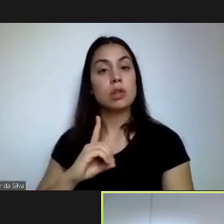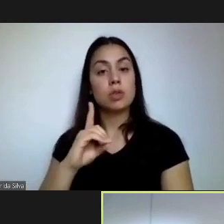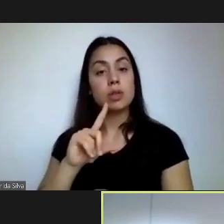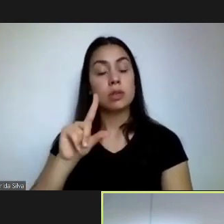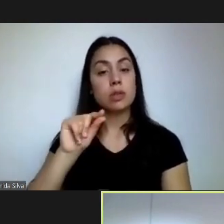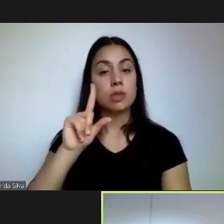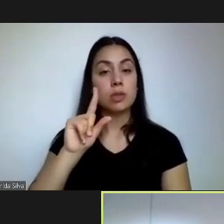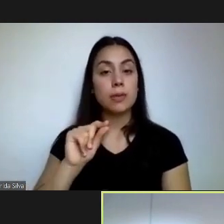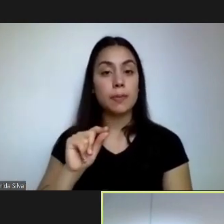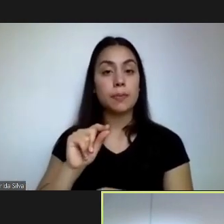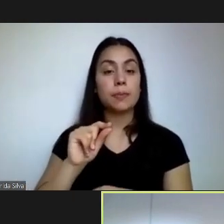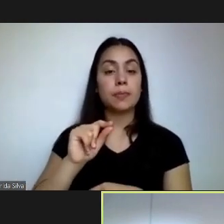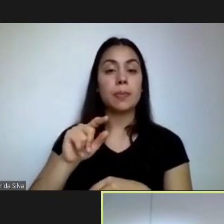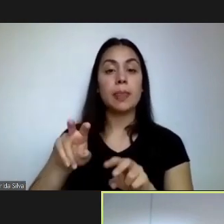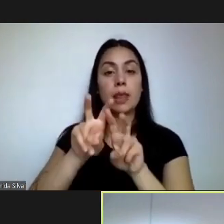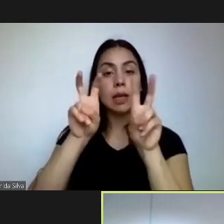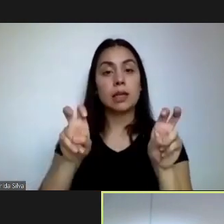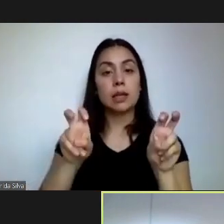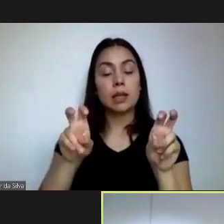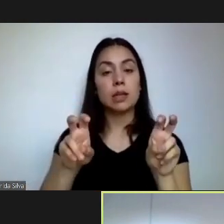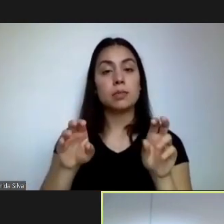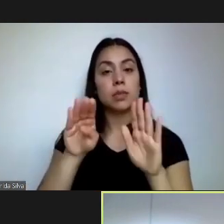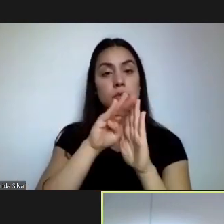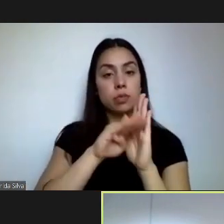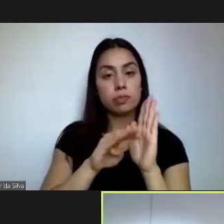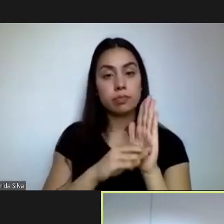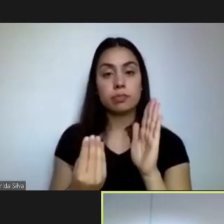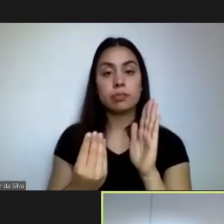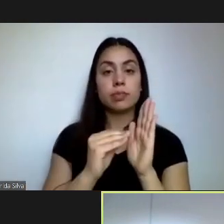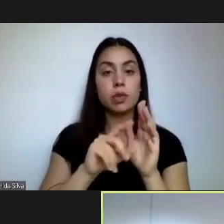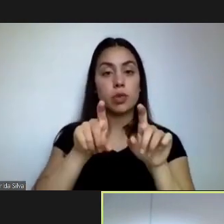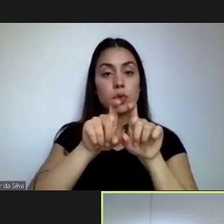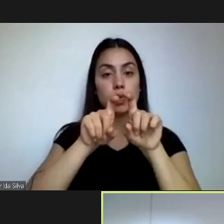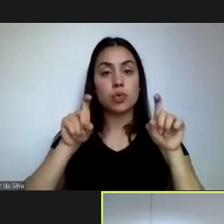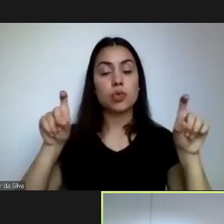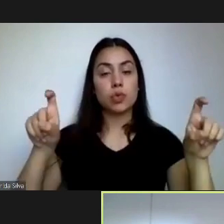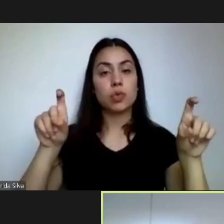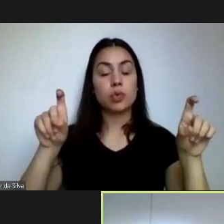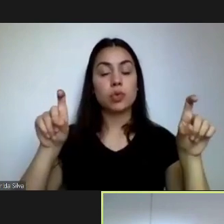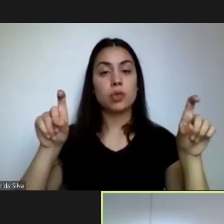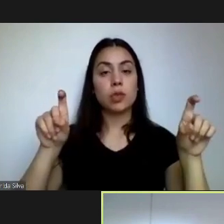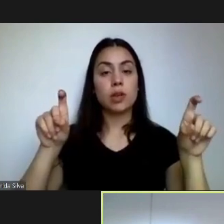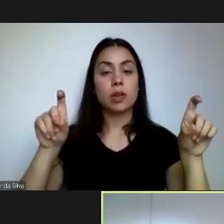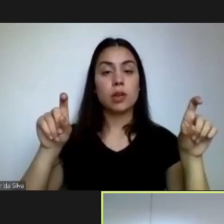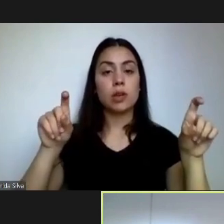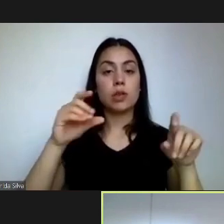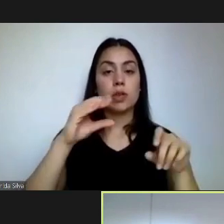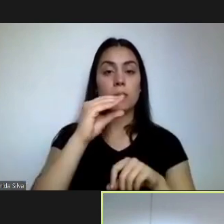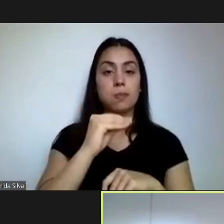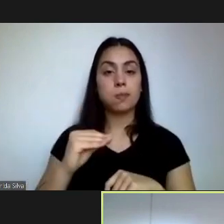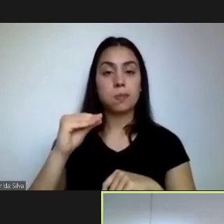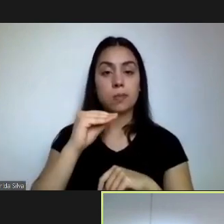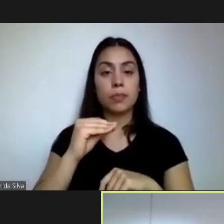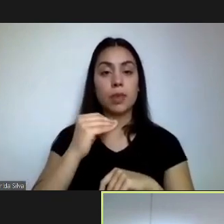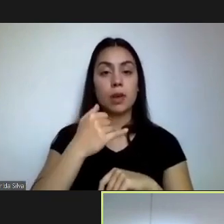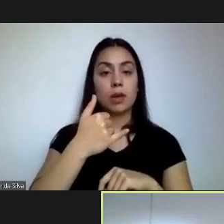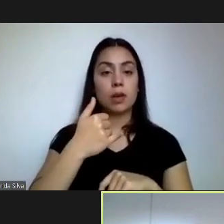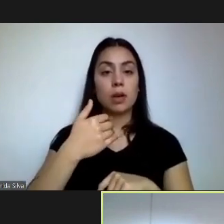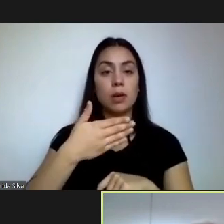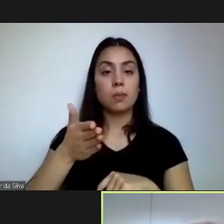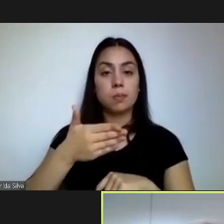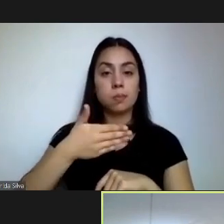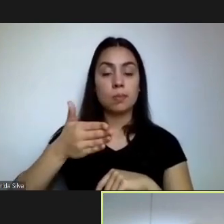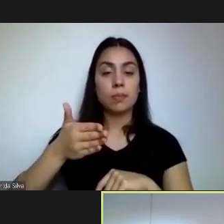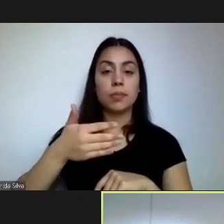dos próprios currículos. No secundário temos na história do 10º ano e do 11º, temos as questões do tráfico de